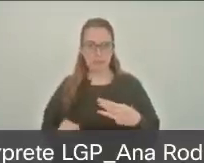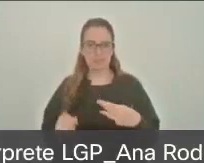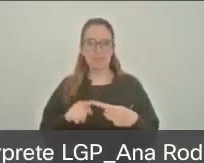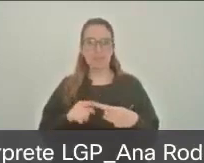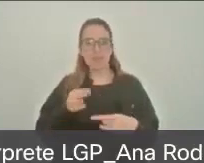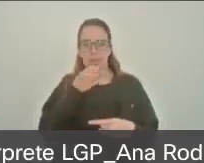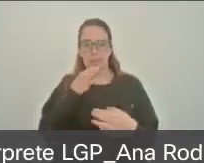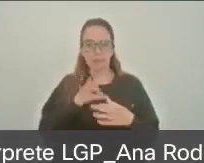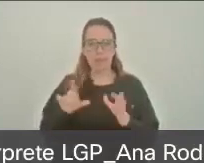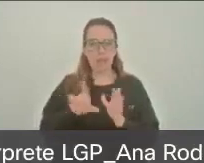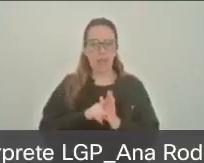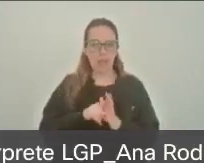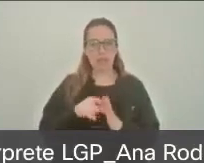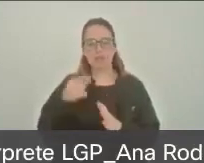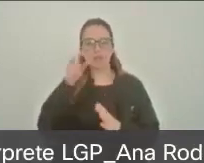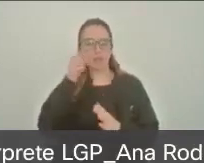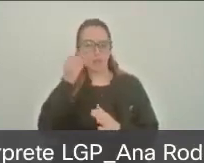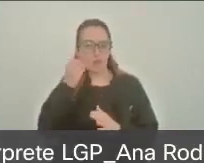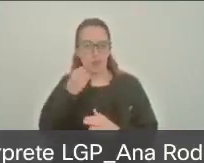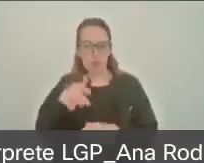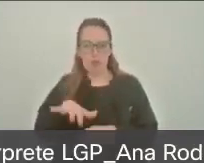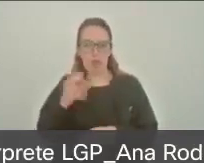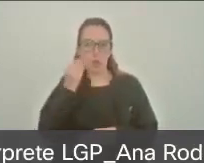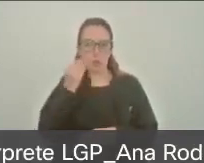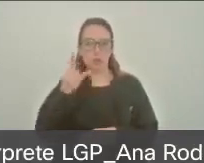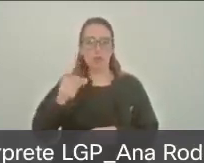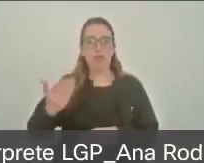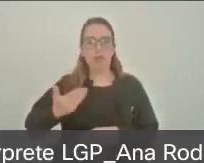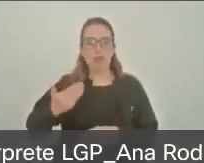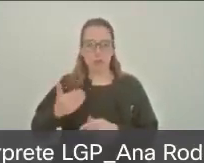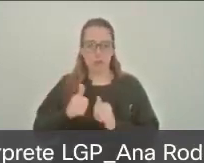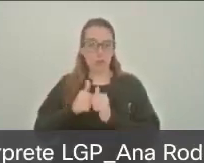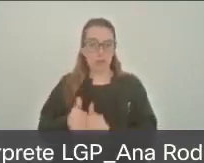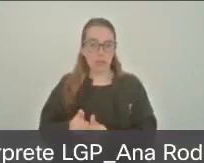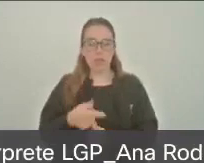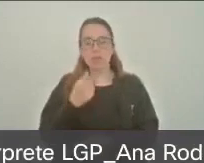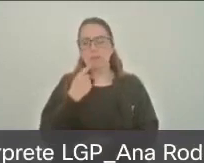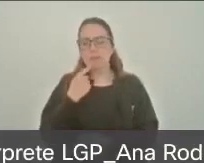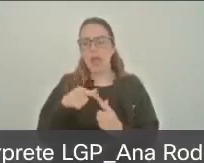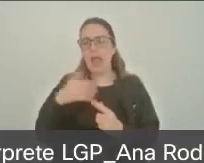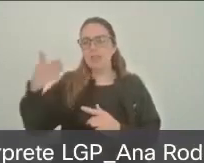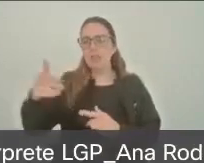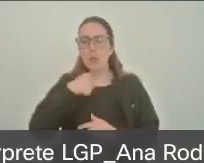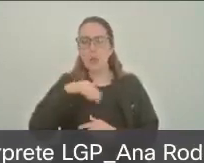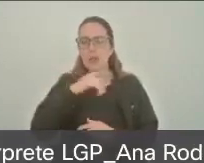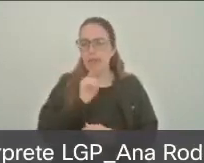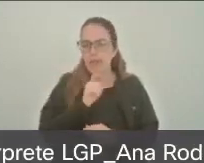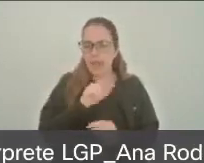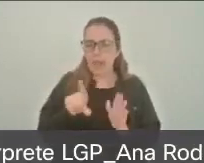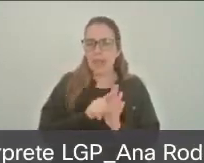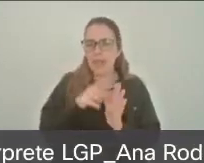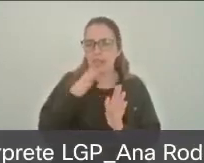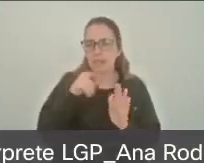jurídico, que é também um enquadramento conceptual do direito ao acompanhamento, perceber o seu sentido e alcance na legislação